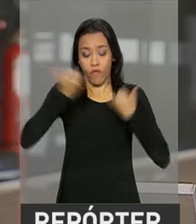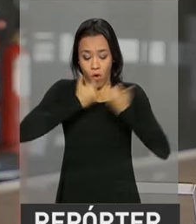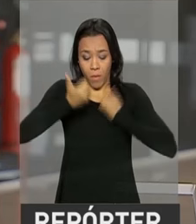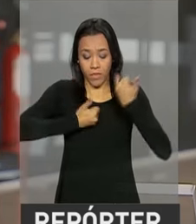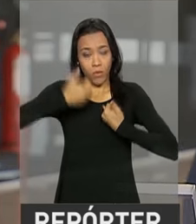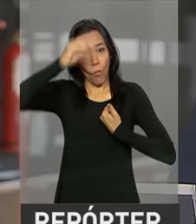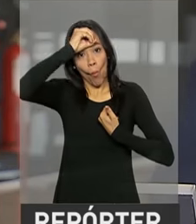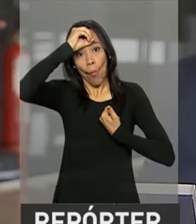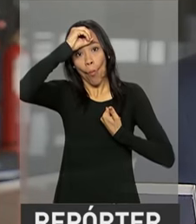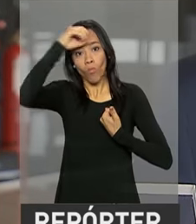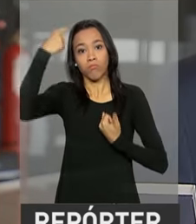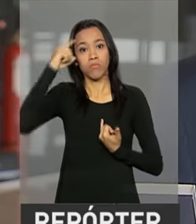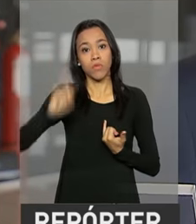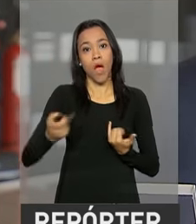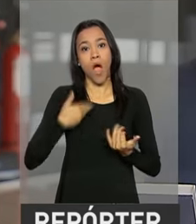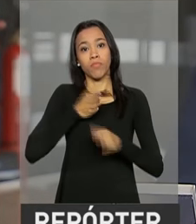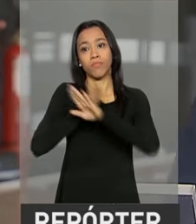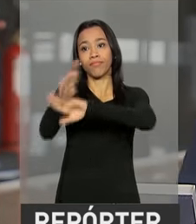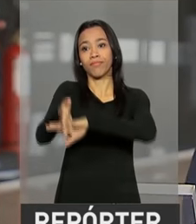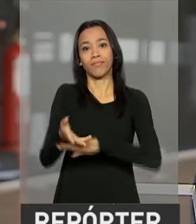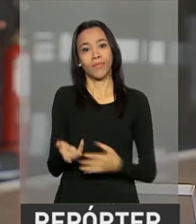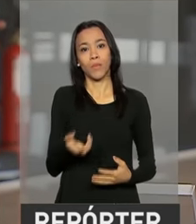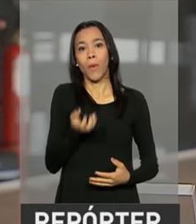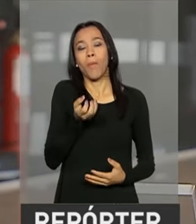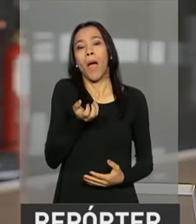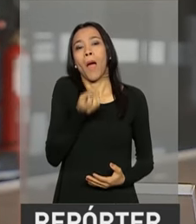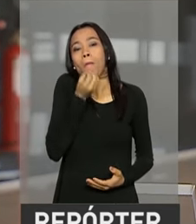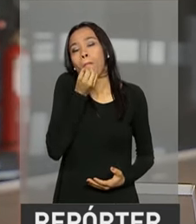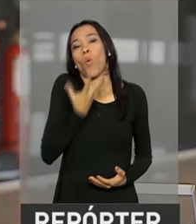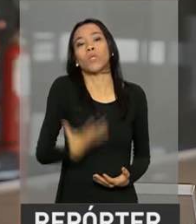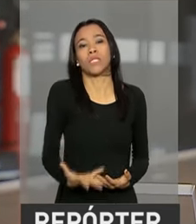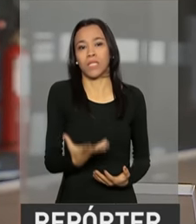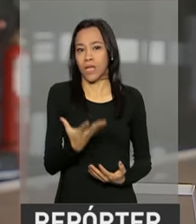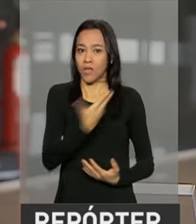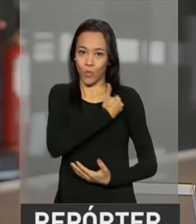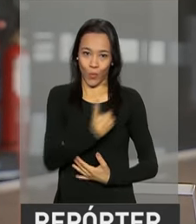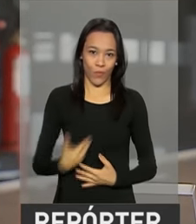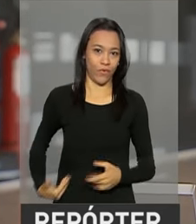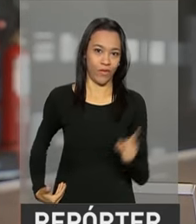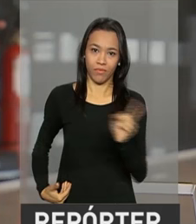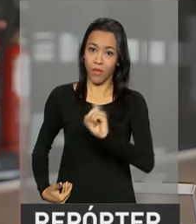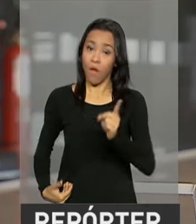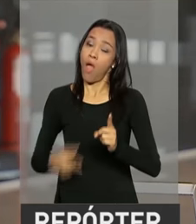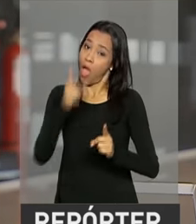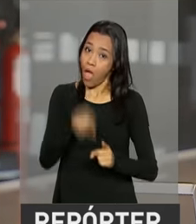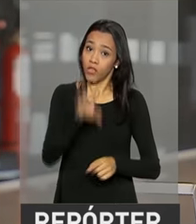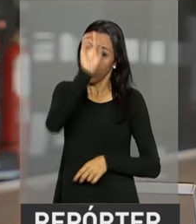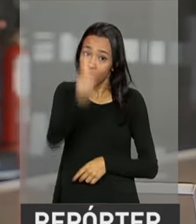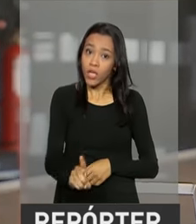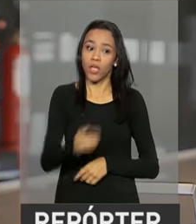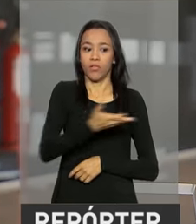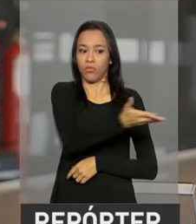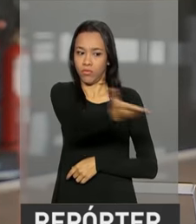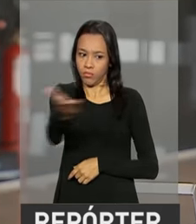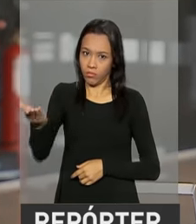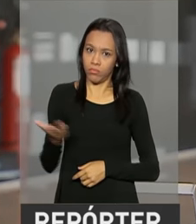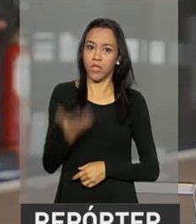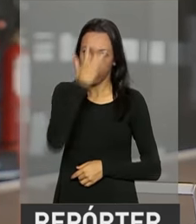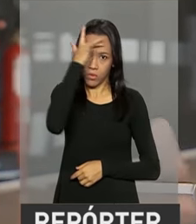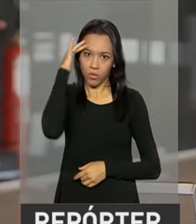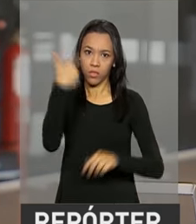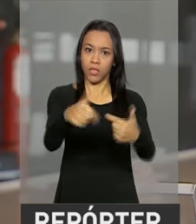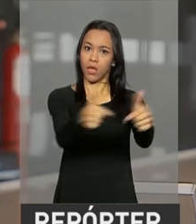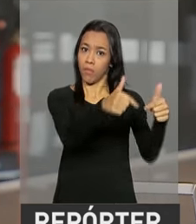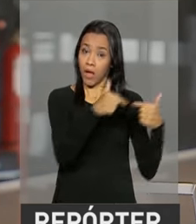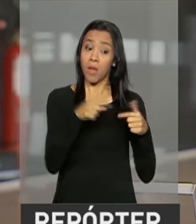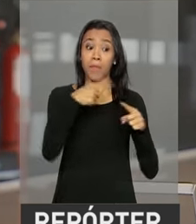informação, então isso não é uma bondade. O trabalhador tem esse direito e o governo toma uma medida de justiça para que